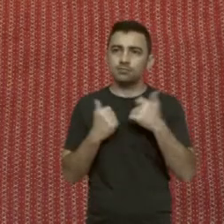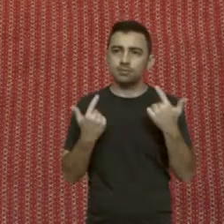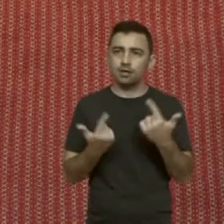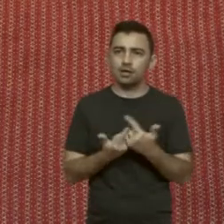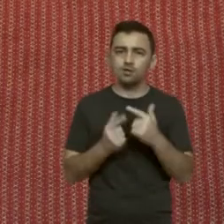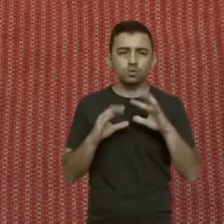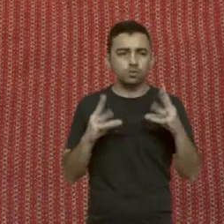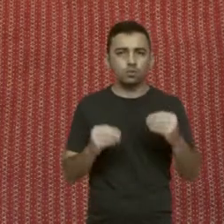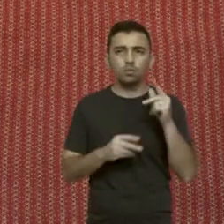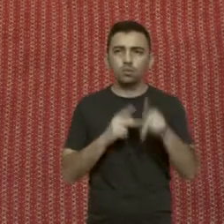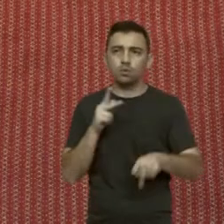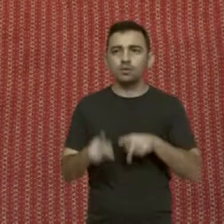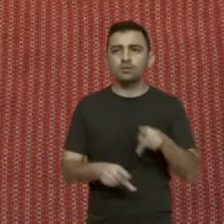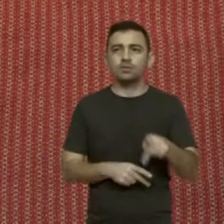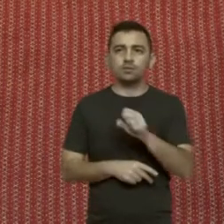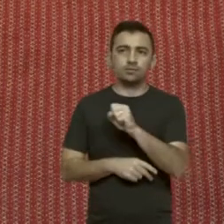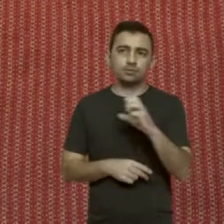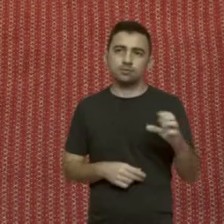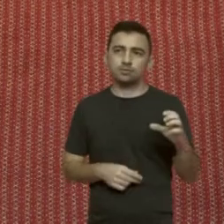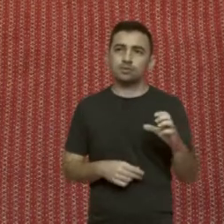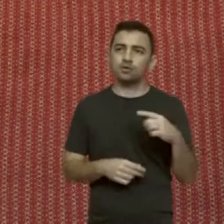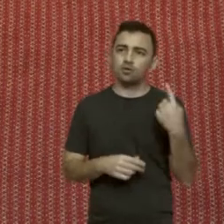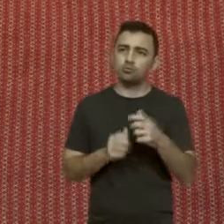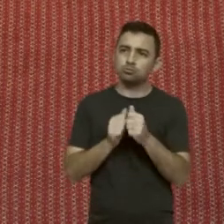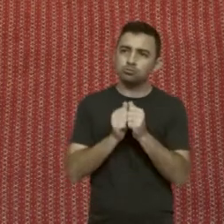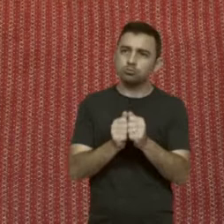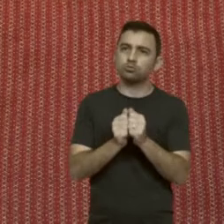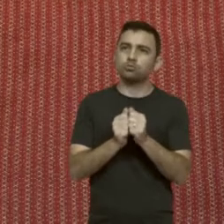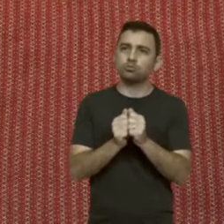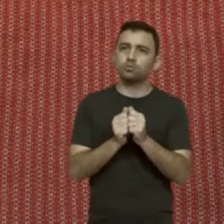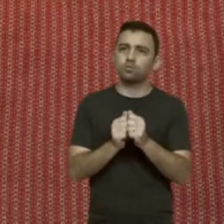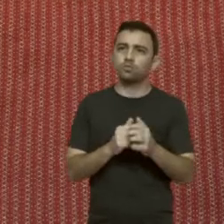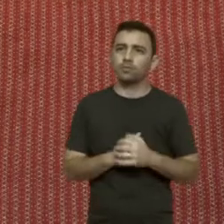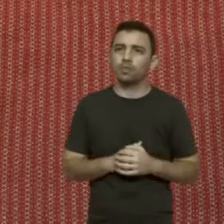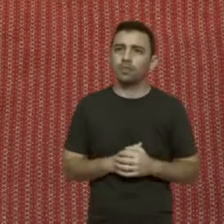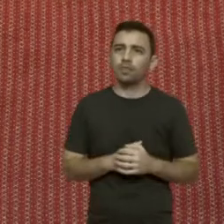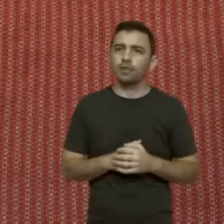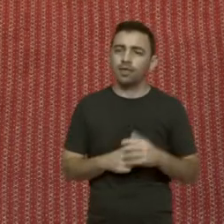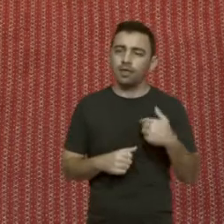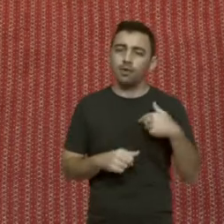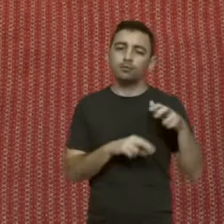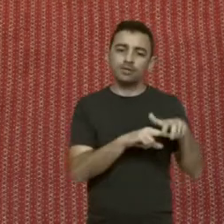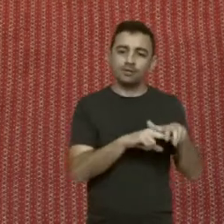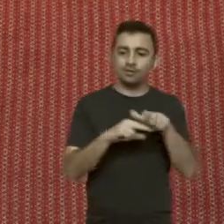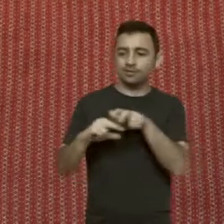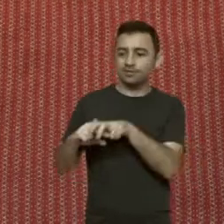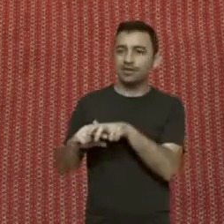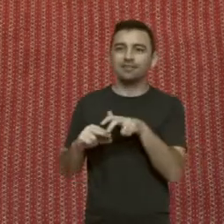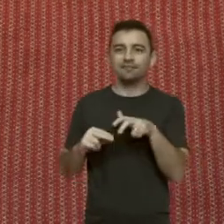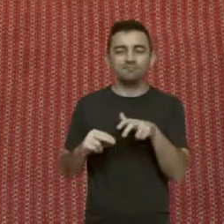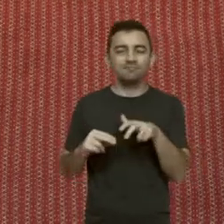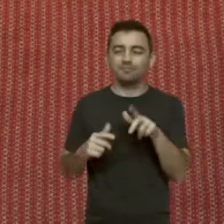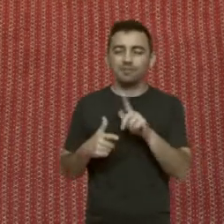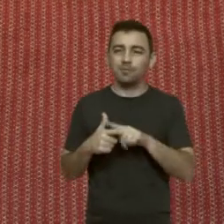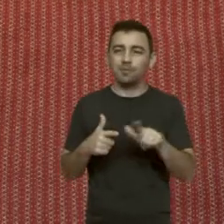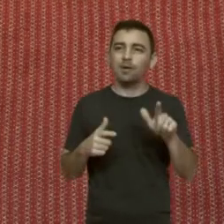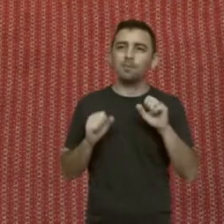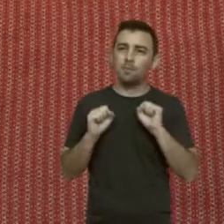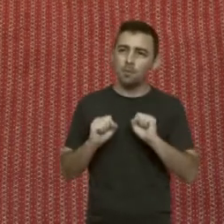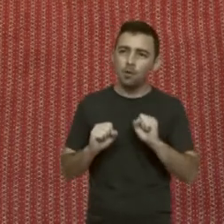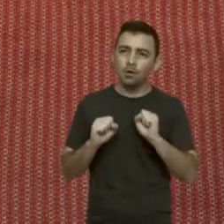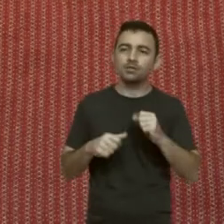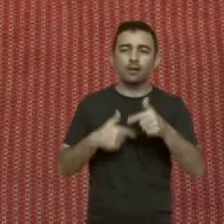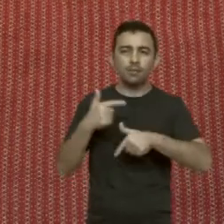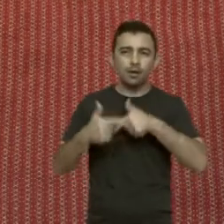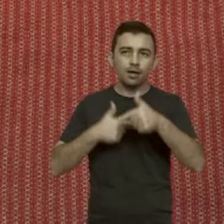povo catarinense. Estamos ao seu lado, um pouquinho distante, sento aqui. Mas o amigo lá, com certeza, a gente vai poder fazer um trabalho